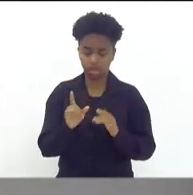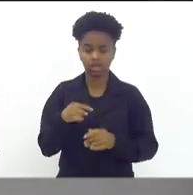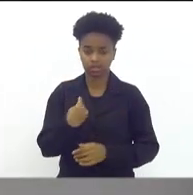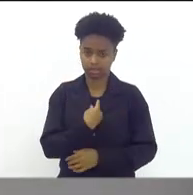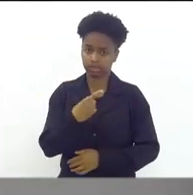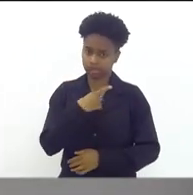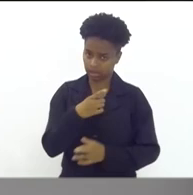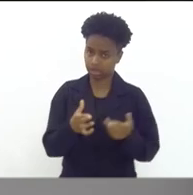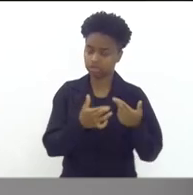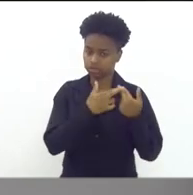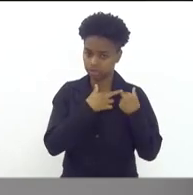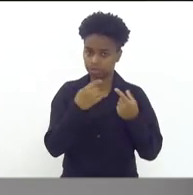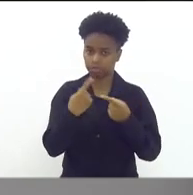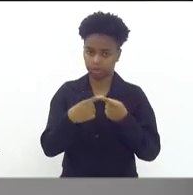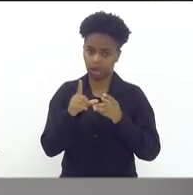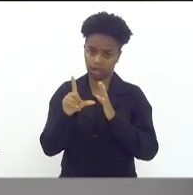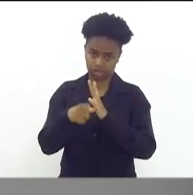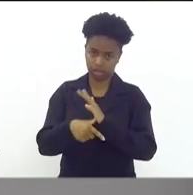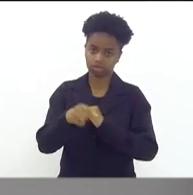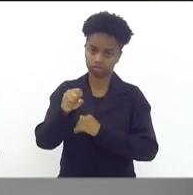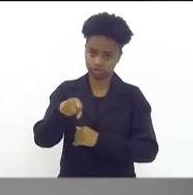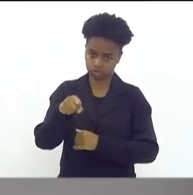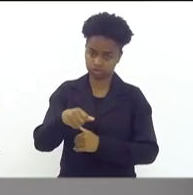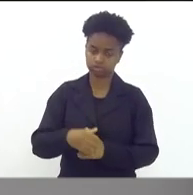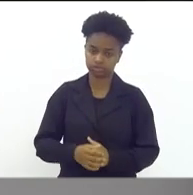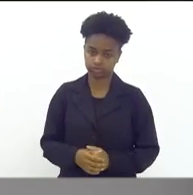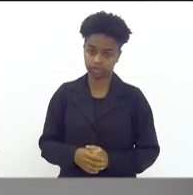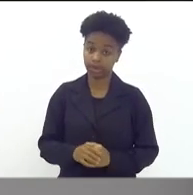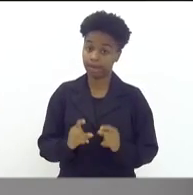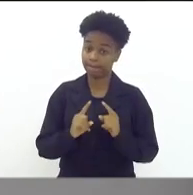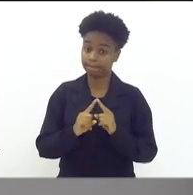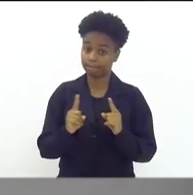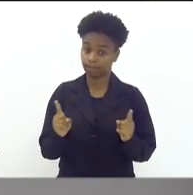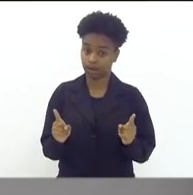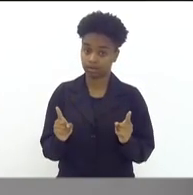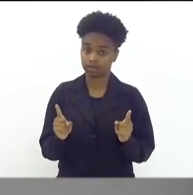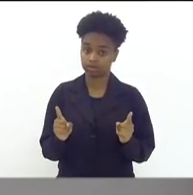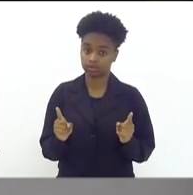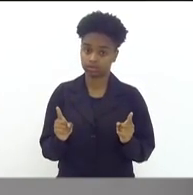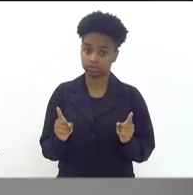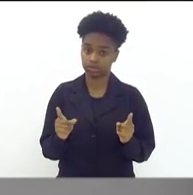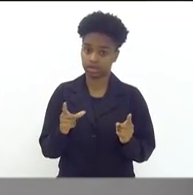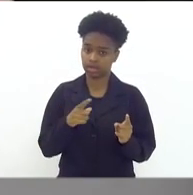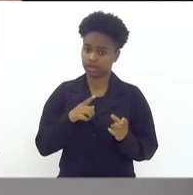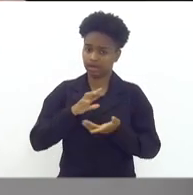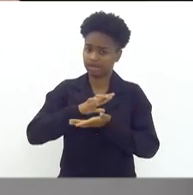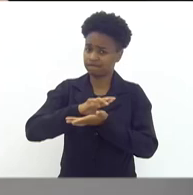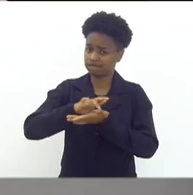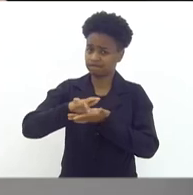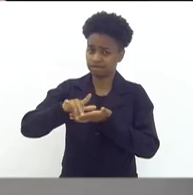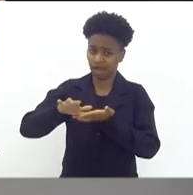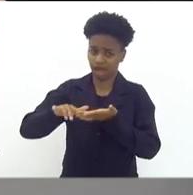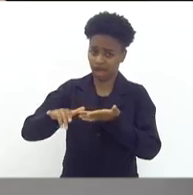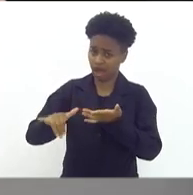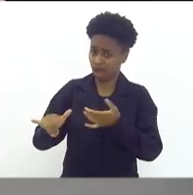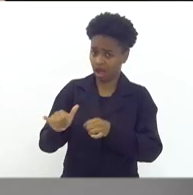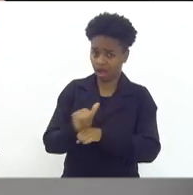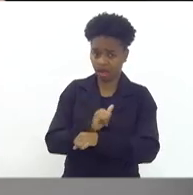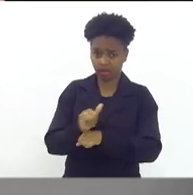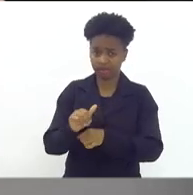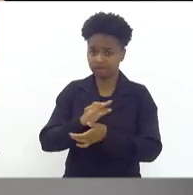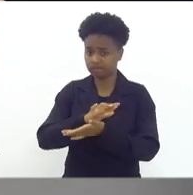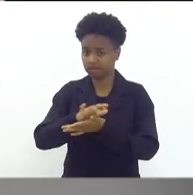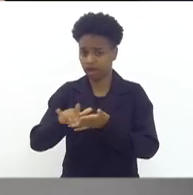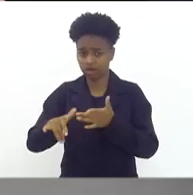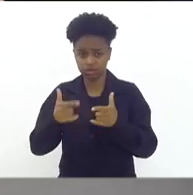pelo atraso tá porém foram diversos recursos interpostos durante